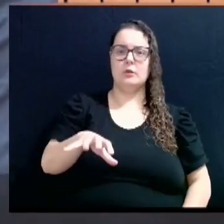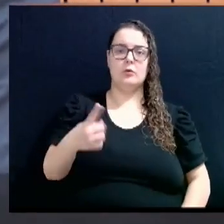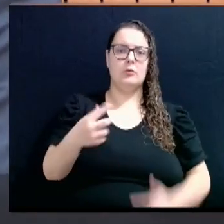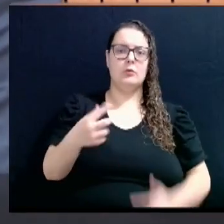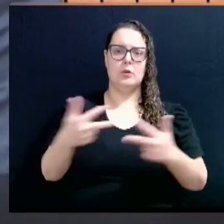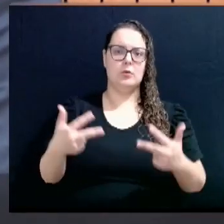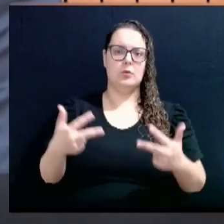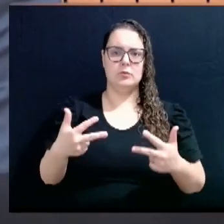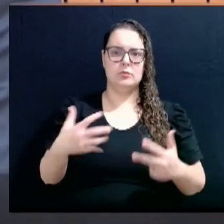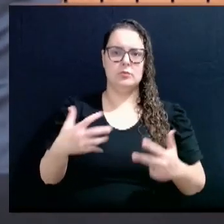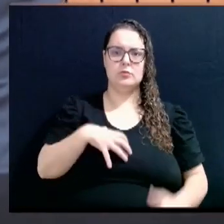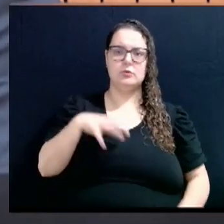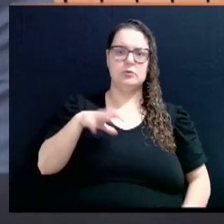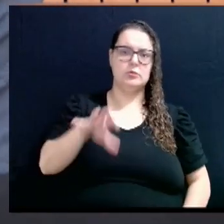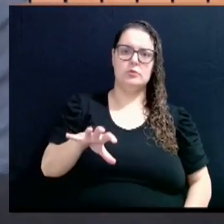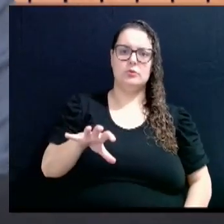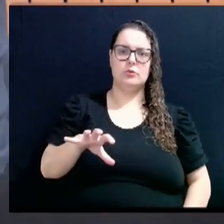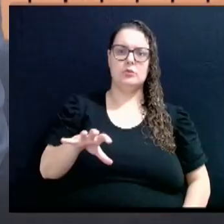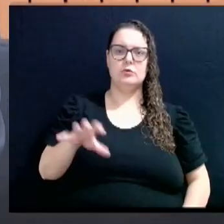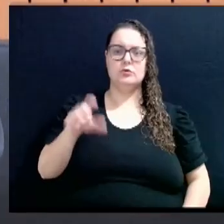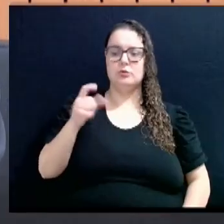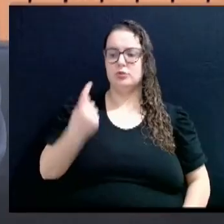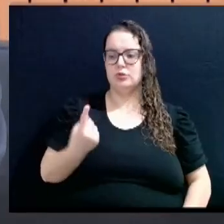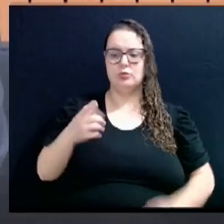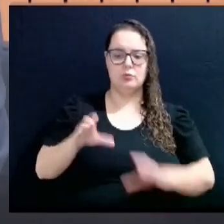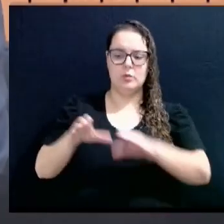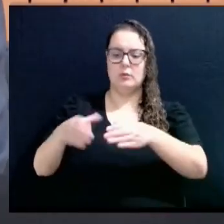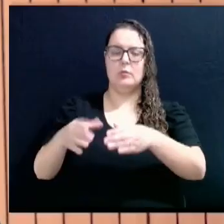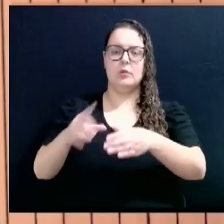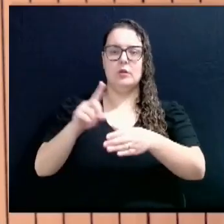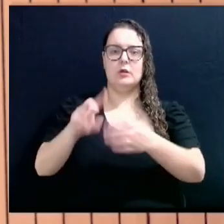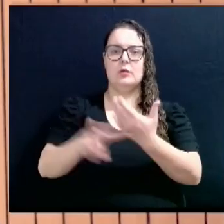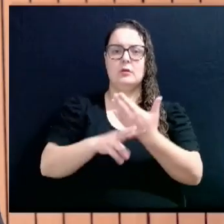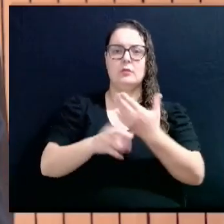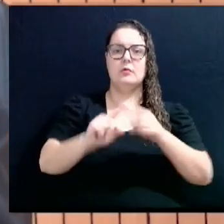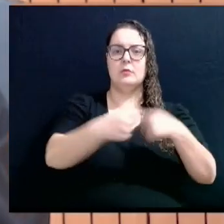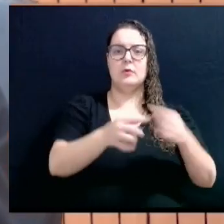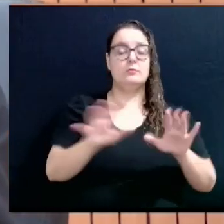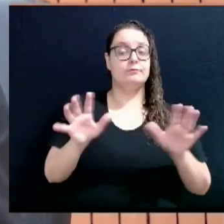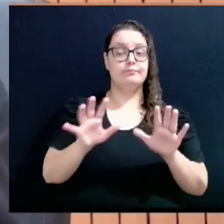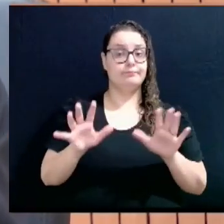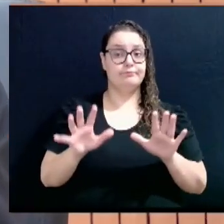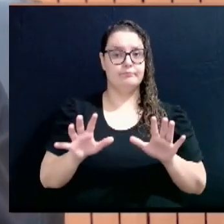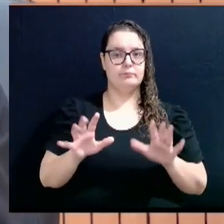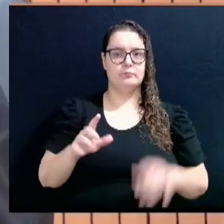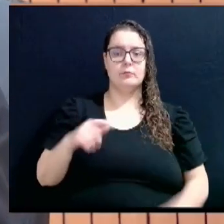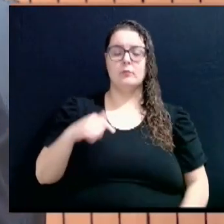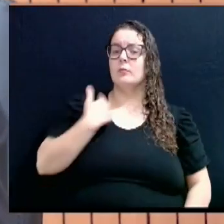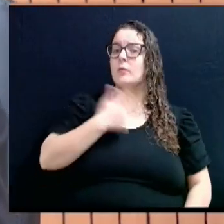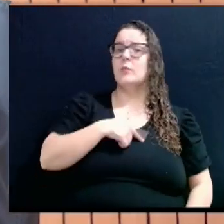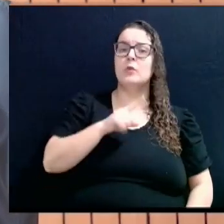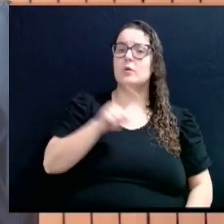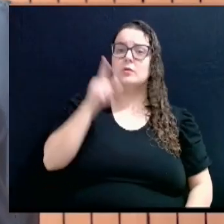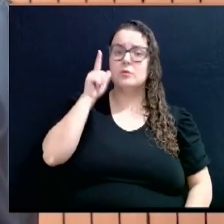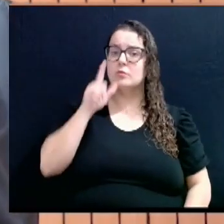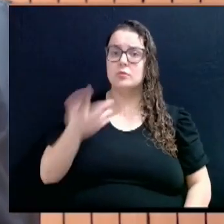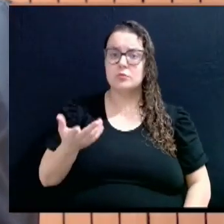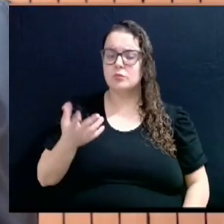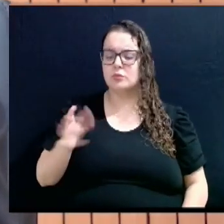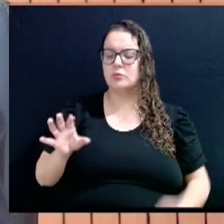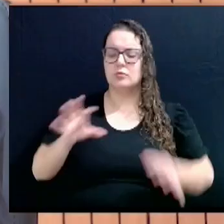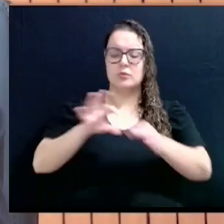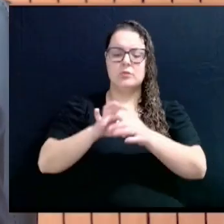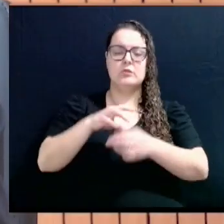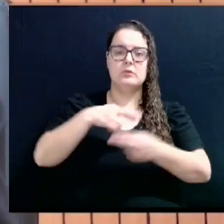situação de uma categoria que não vai impactar nas outras. Nós não estamos mais conseguindo ter esse vínculo familiar,